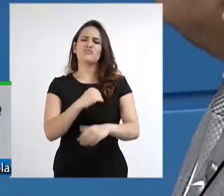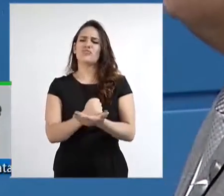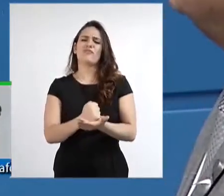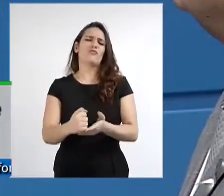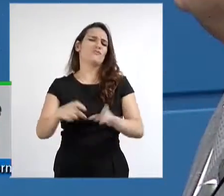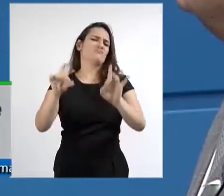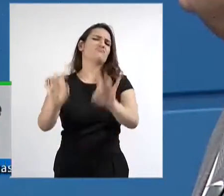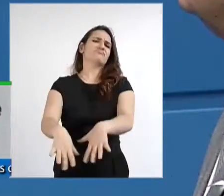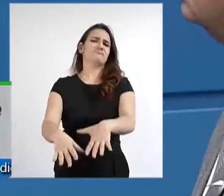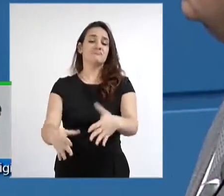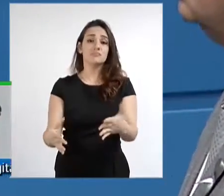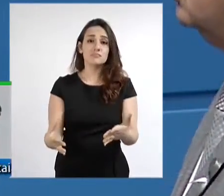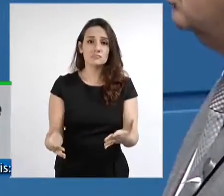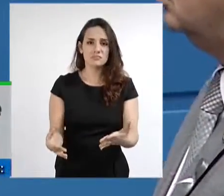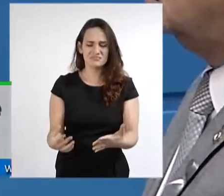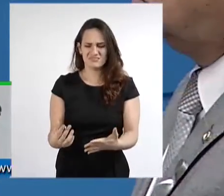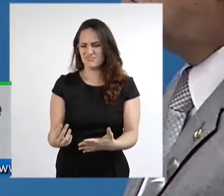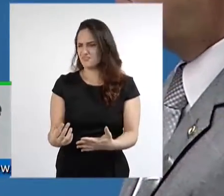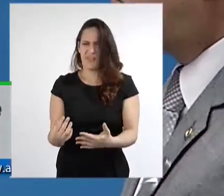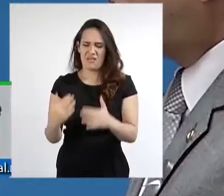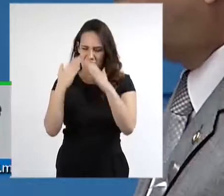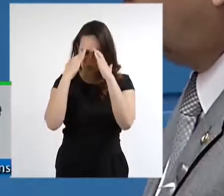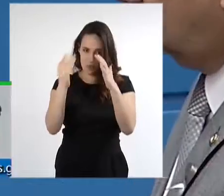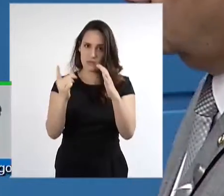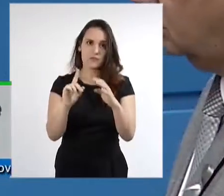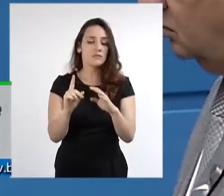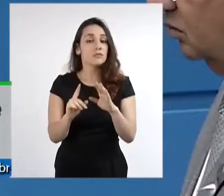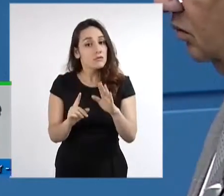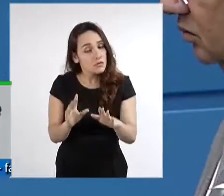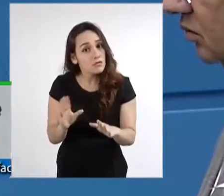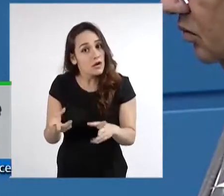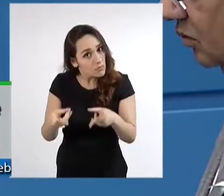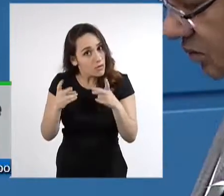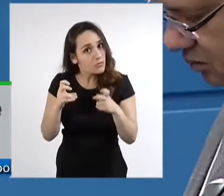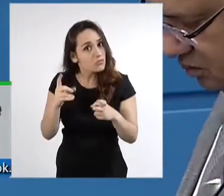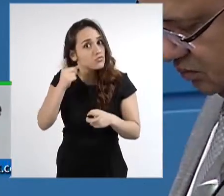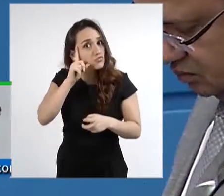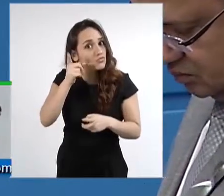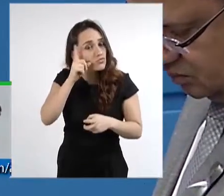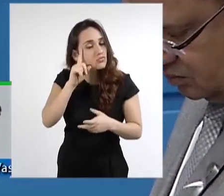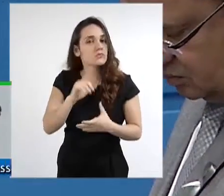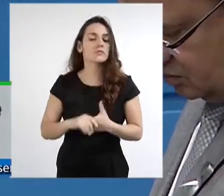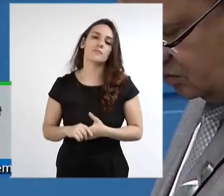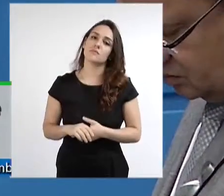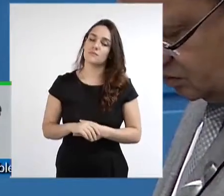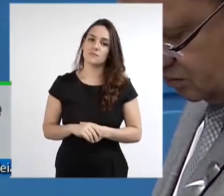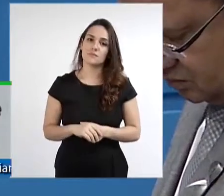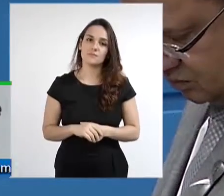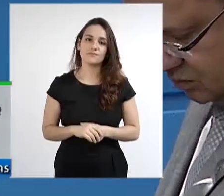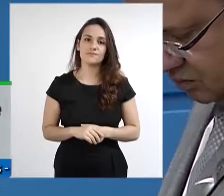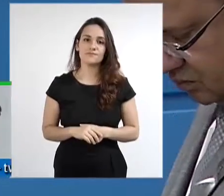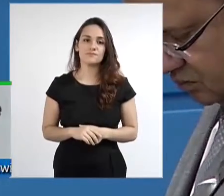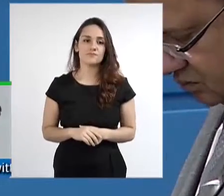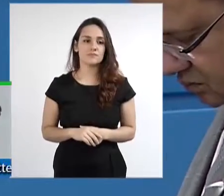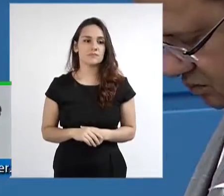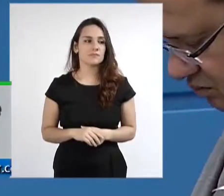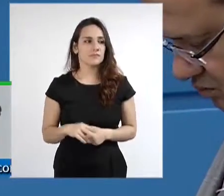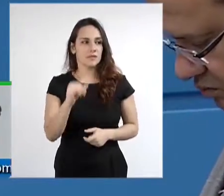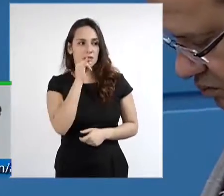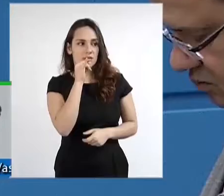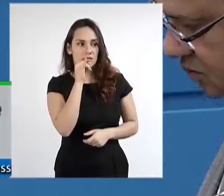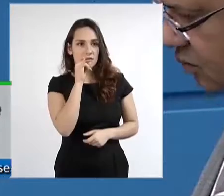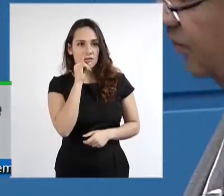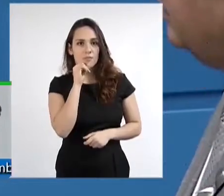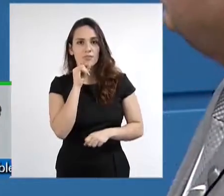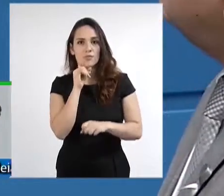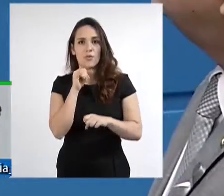já foi, entendeu? E não merece o respeito. A gente tem visto isso no dia a dia, em momentos no supermercado,